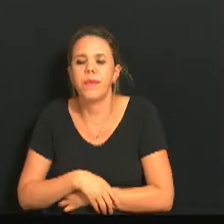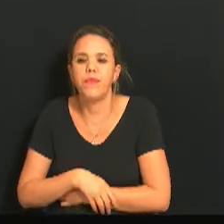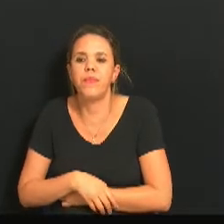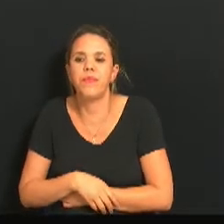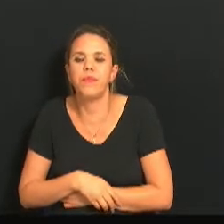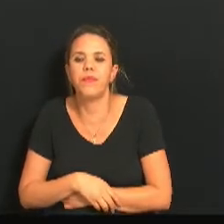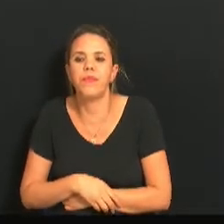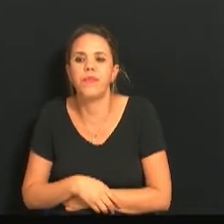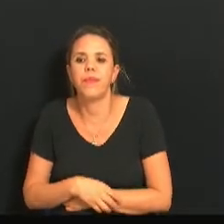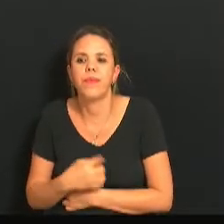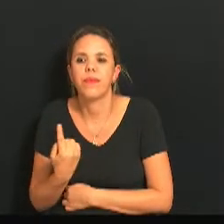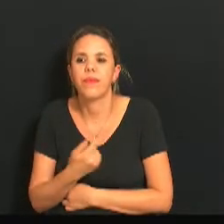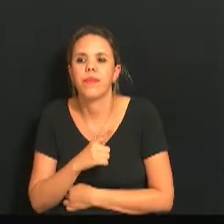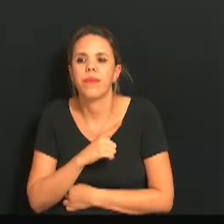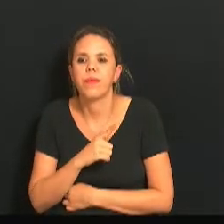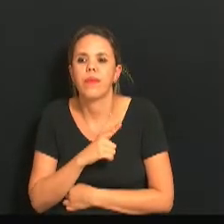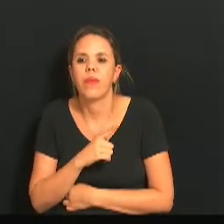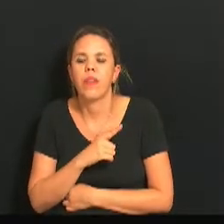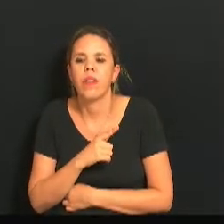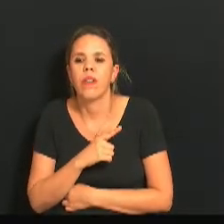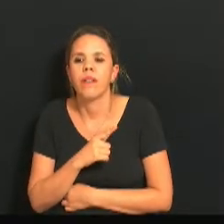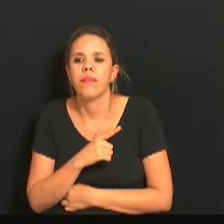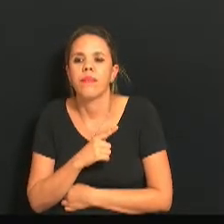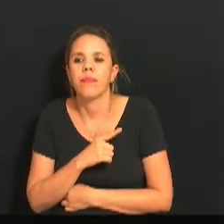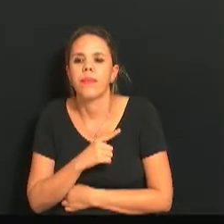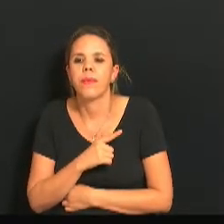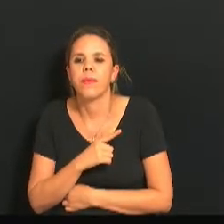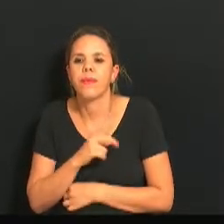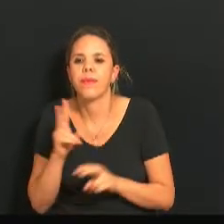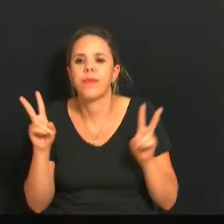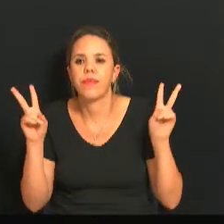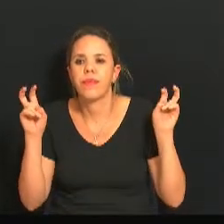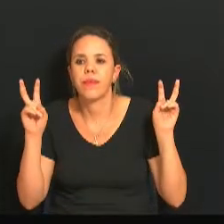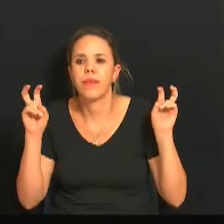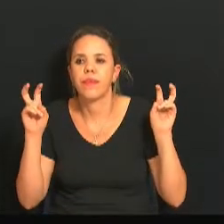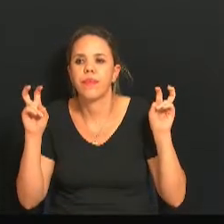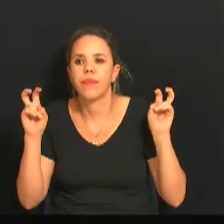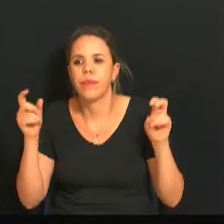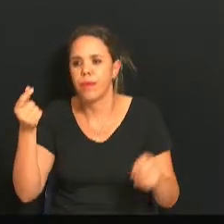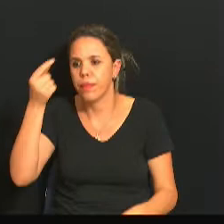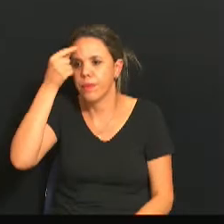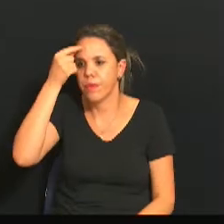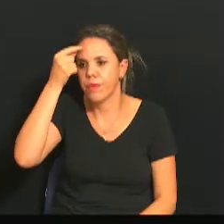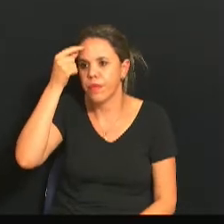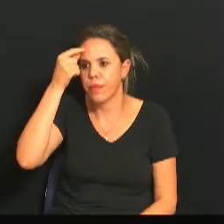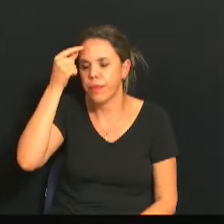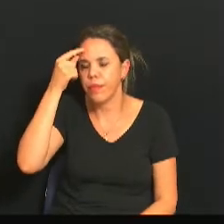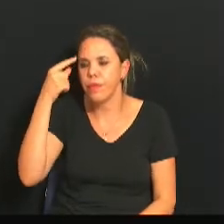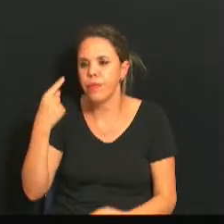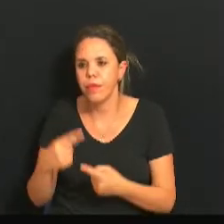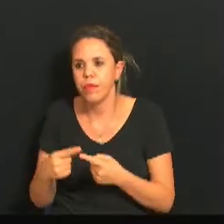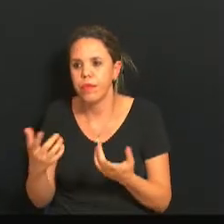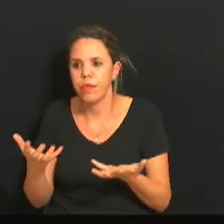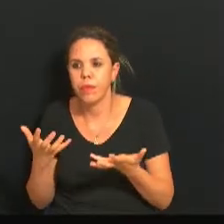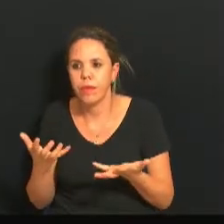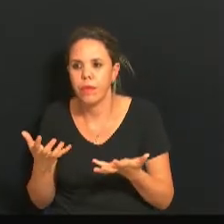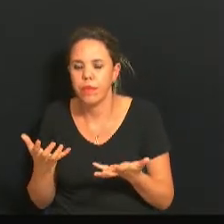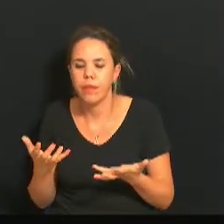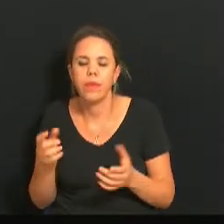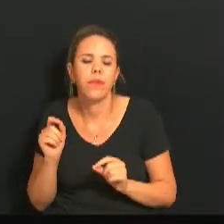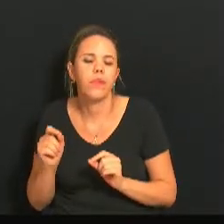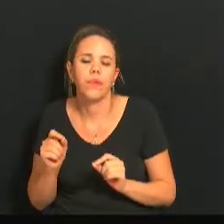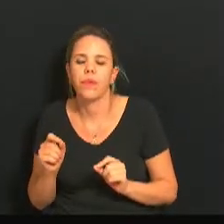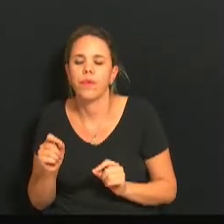nós temos que ter o uma questão assim de consciência porque o que é para nós estar